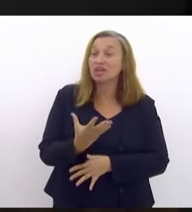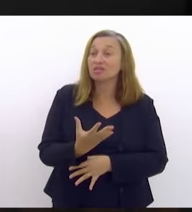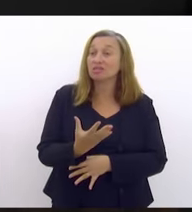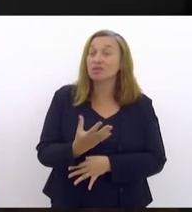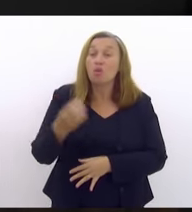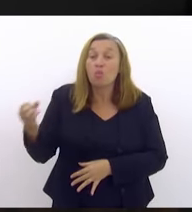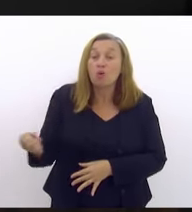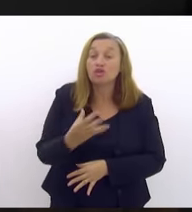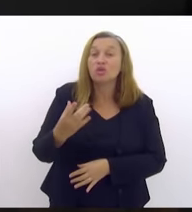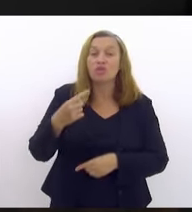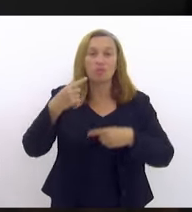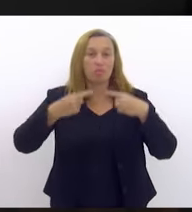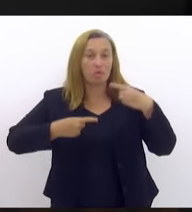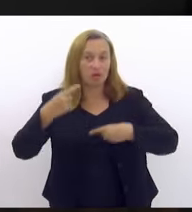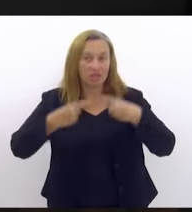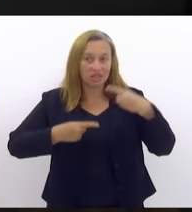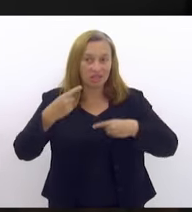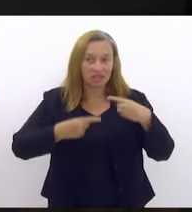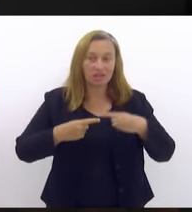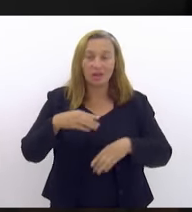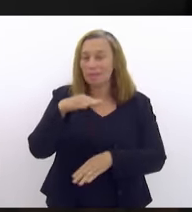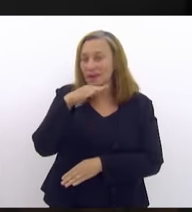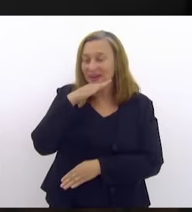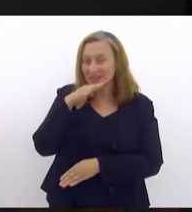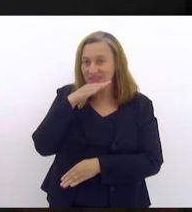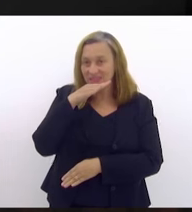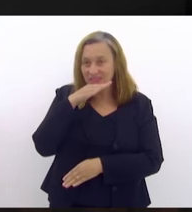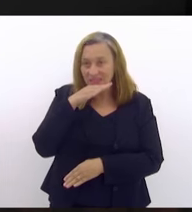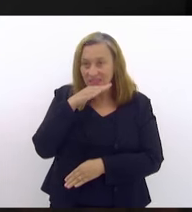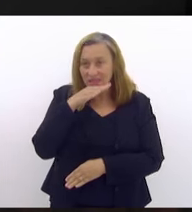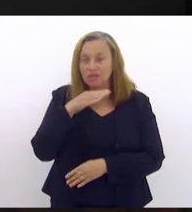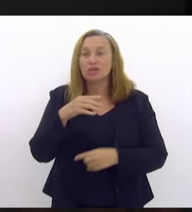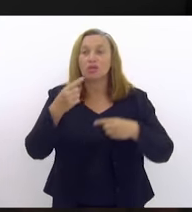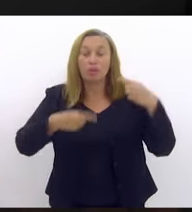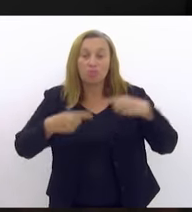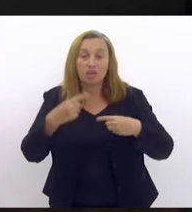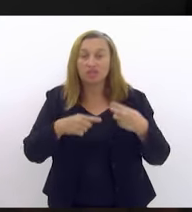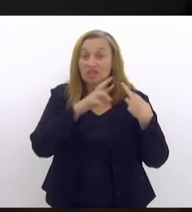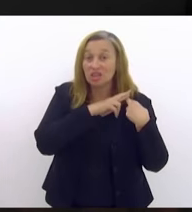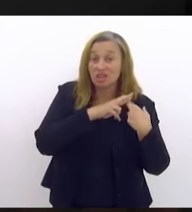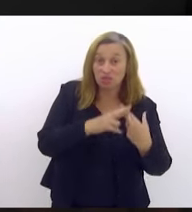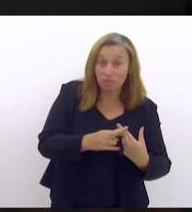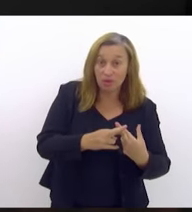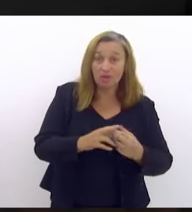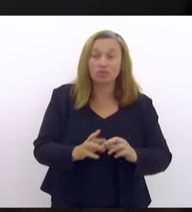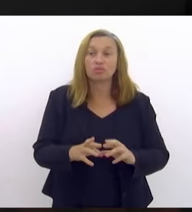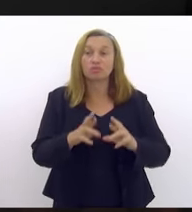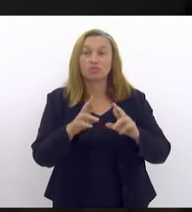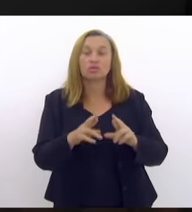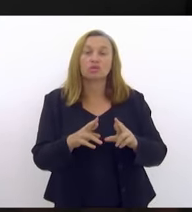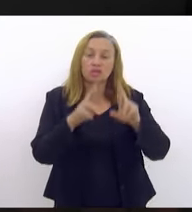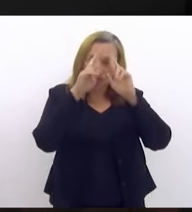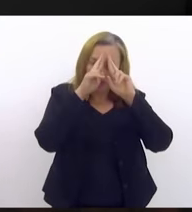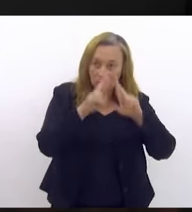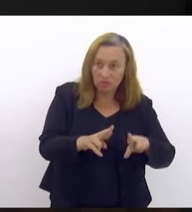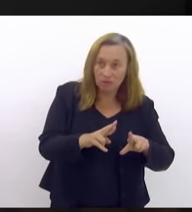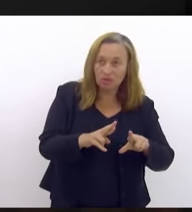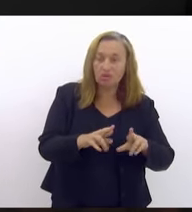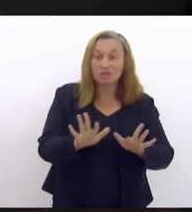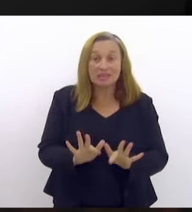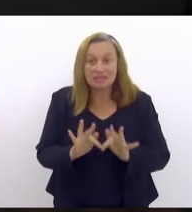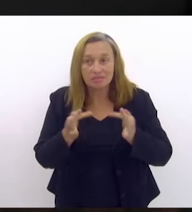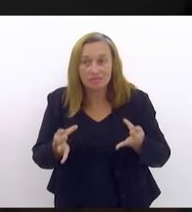uma nova política em Mangaratiba, uma política de respeito, uma política de humildade e, o maior,